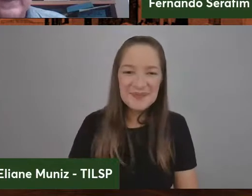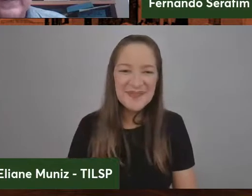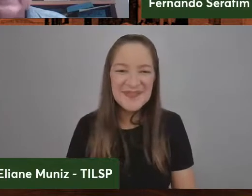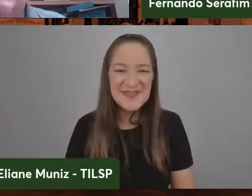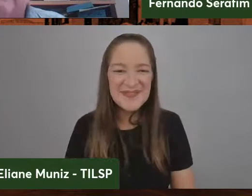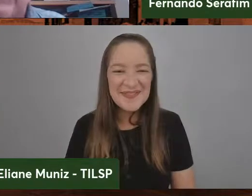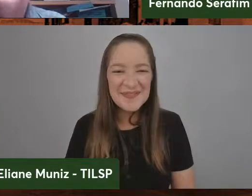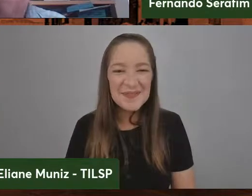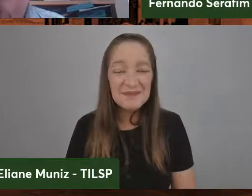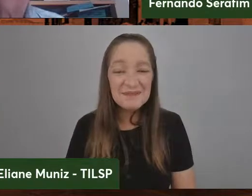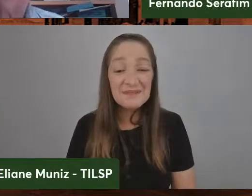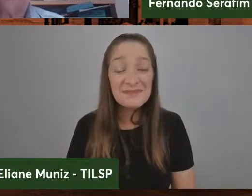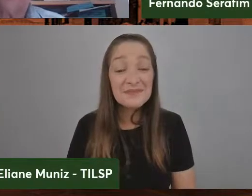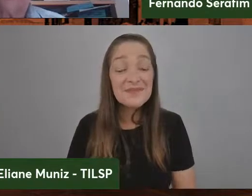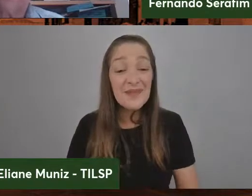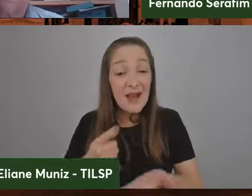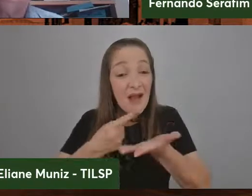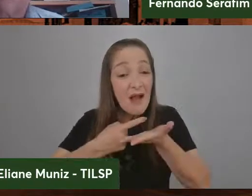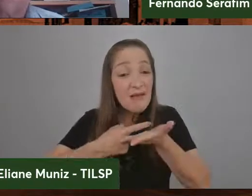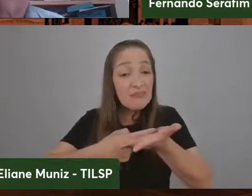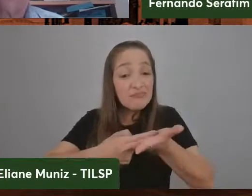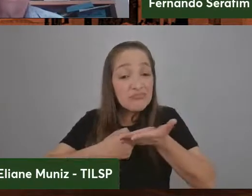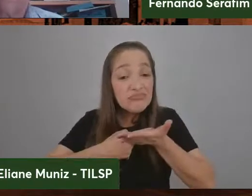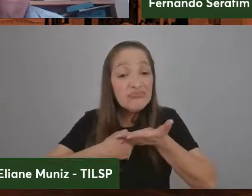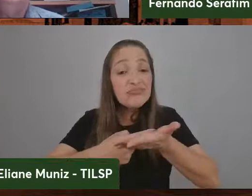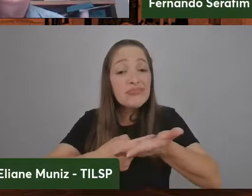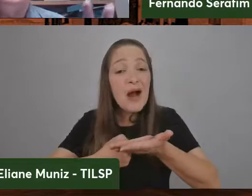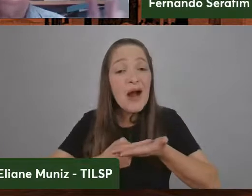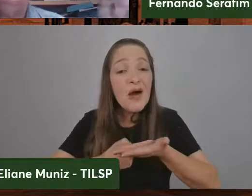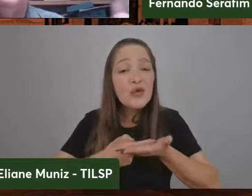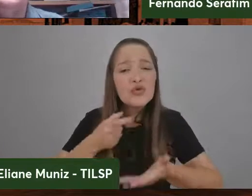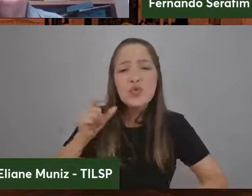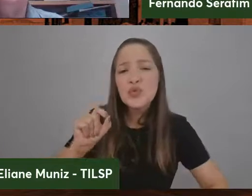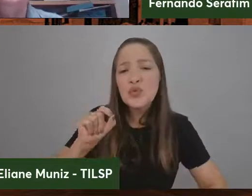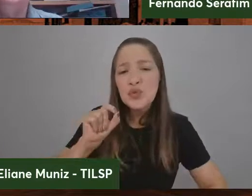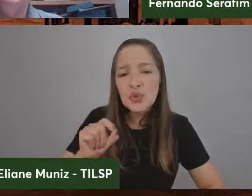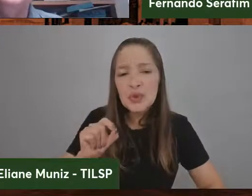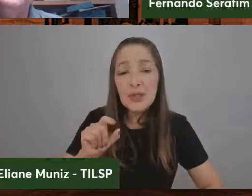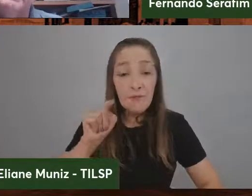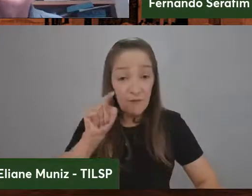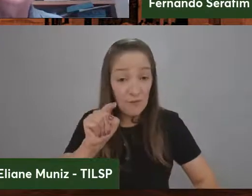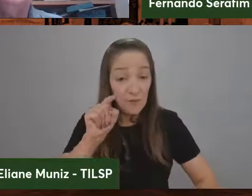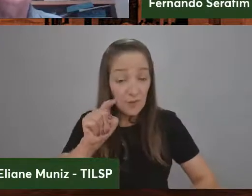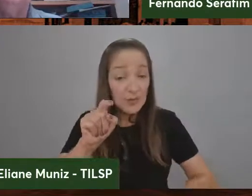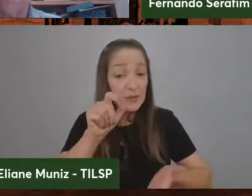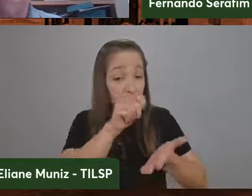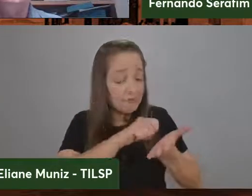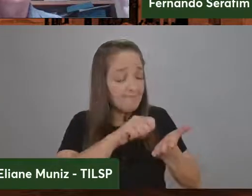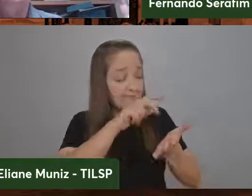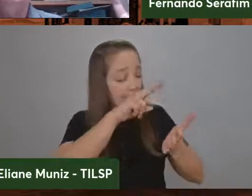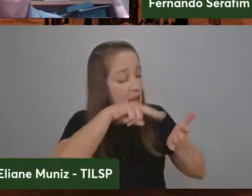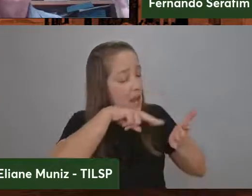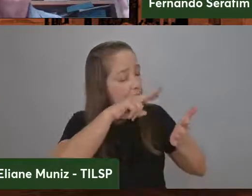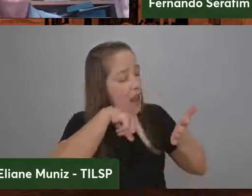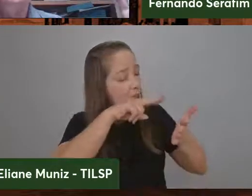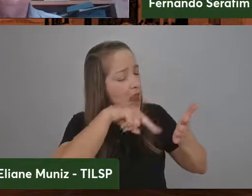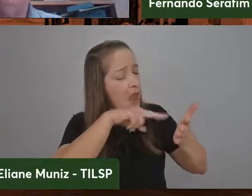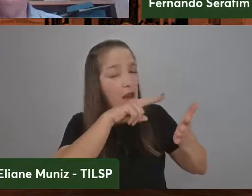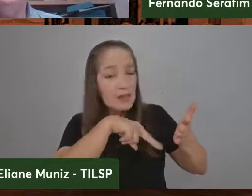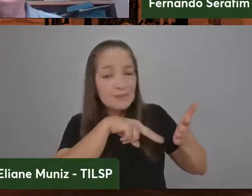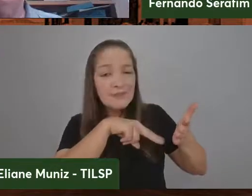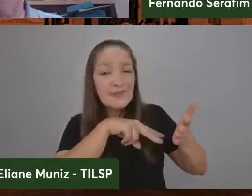né, nesse pacto, no sentido em que você, no ato da leitura, enquanto está lendo,